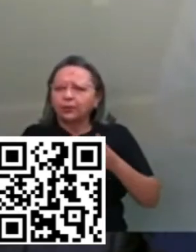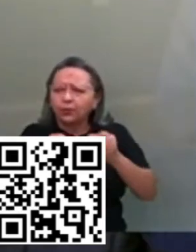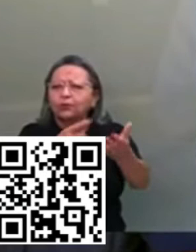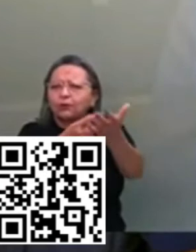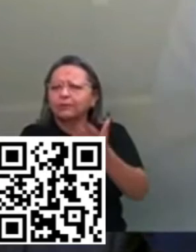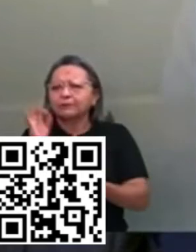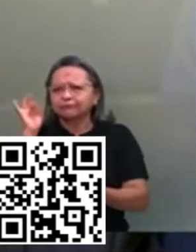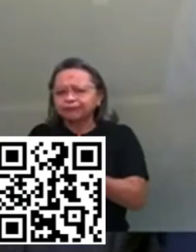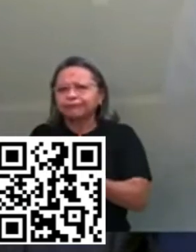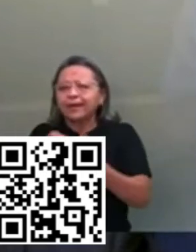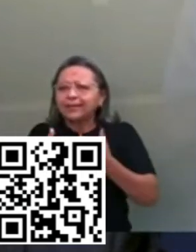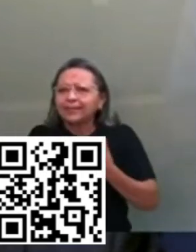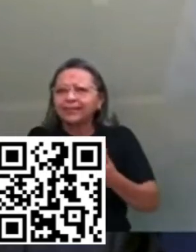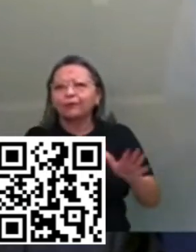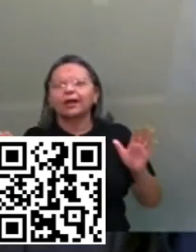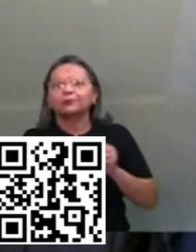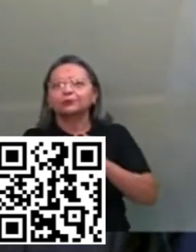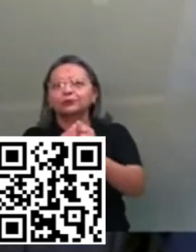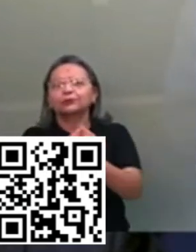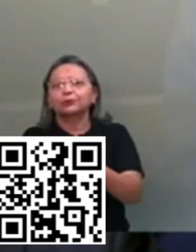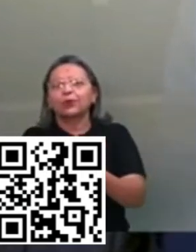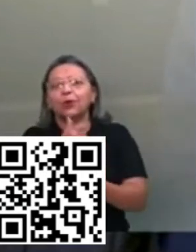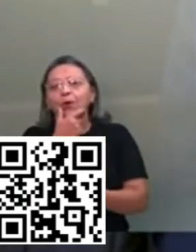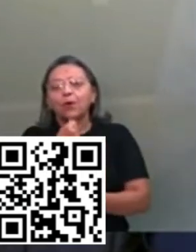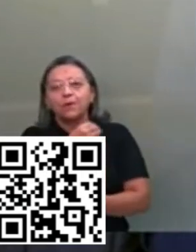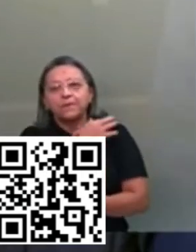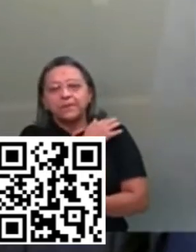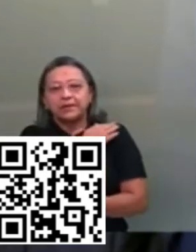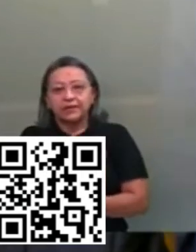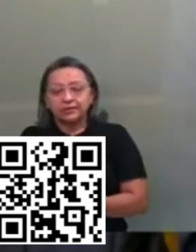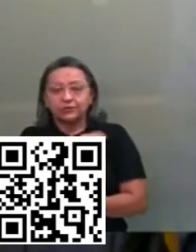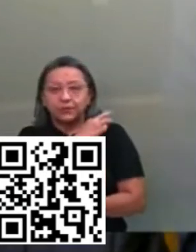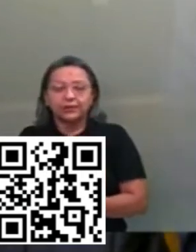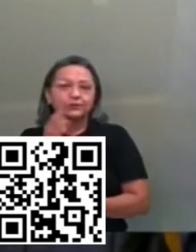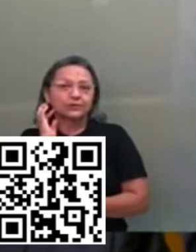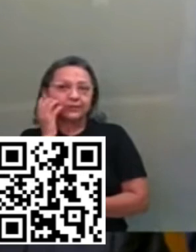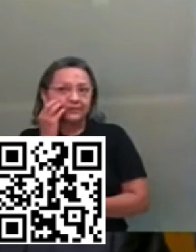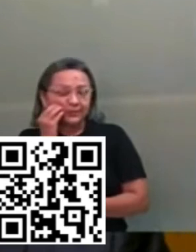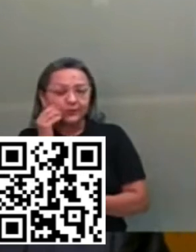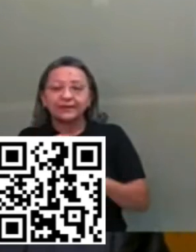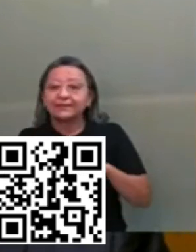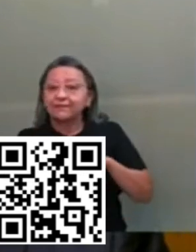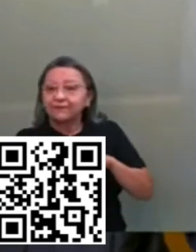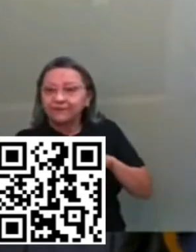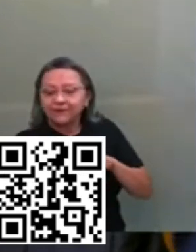realmente inaugurarmos, junto com o Tarcísio, o ressurgimento do modal ferroviário no Brasil.